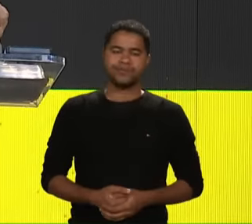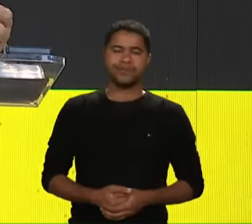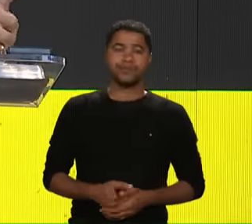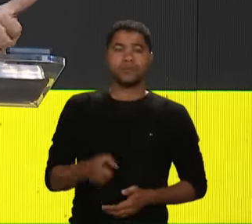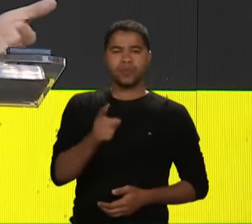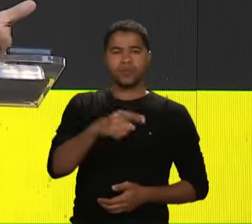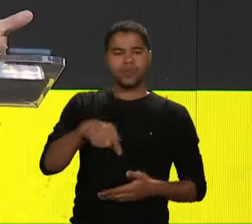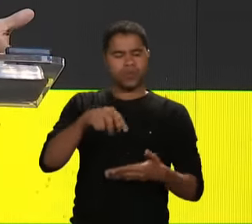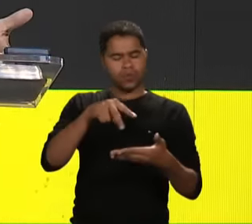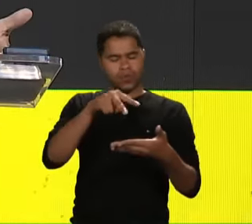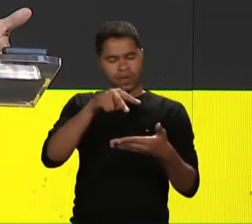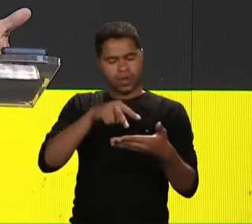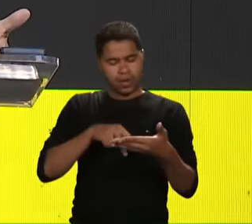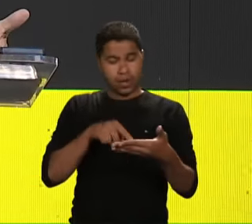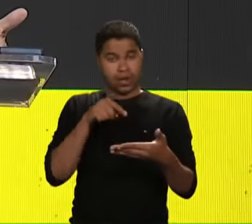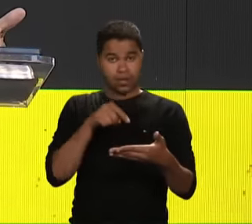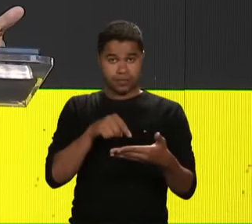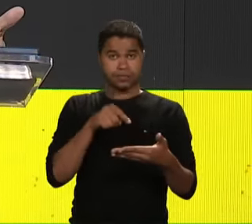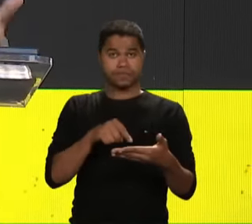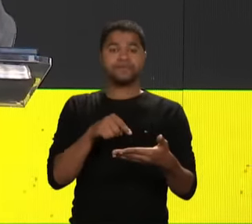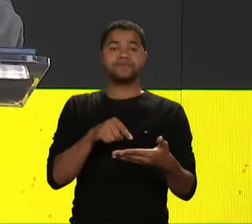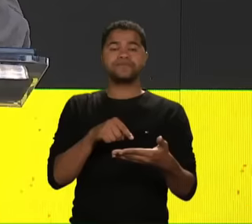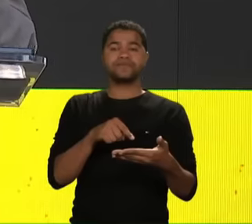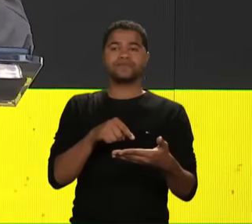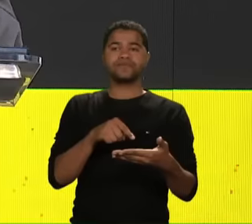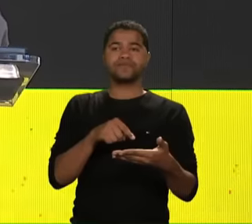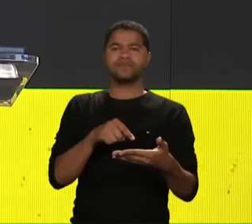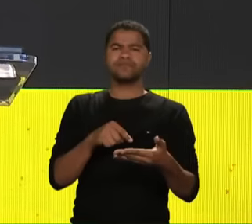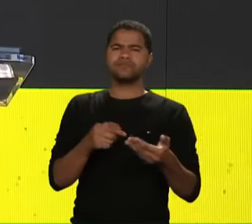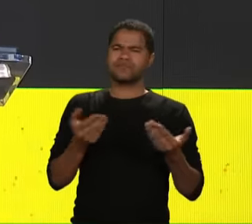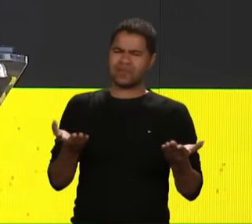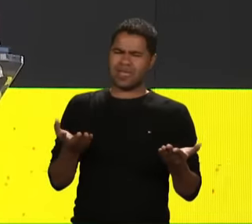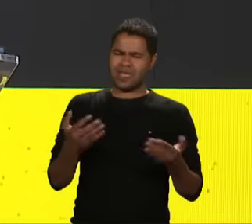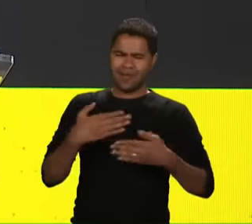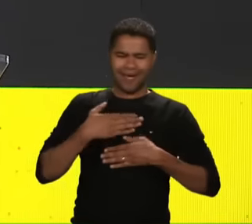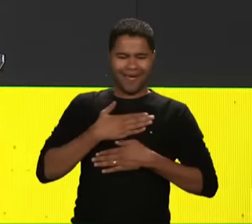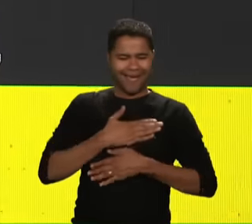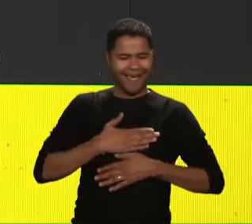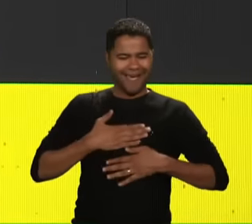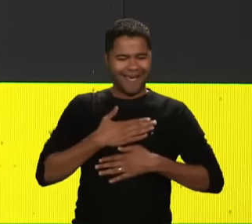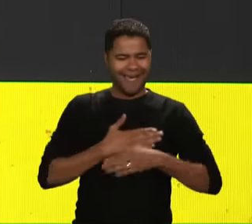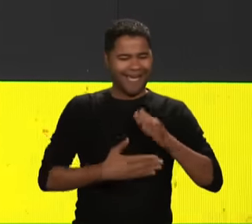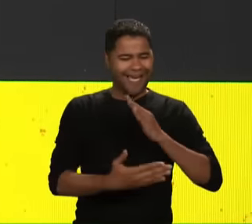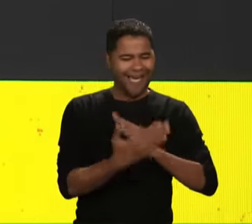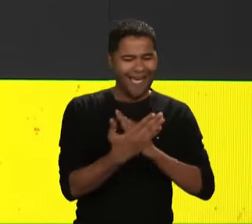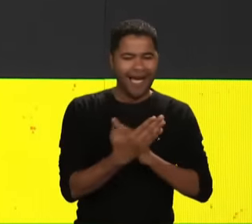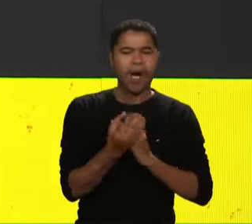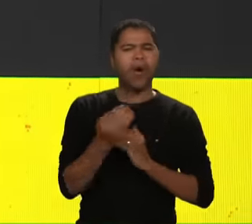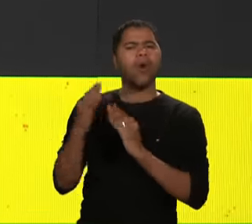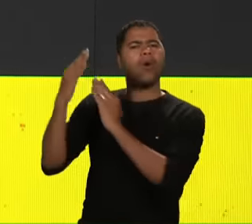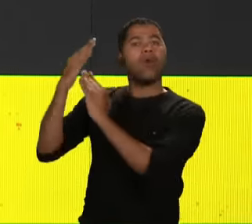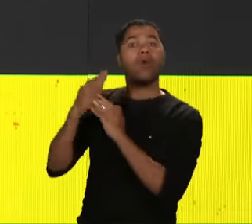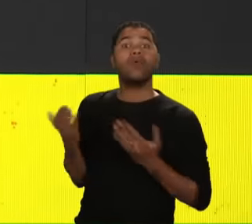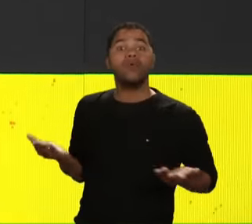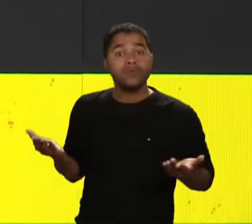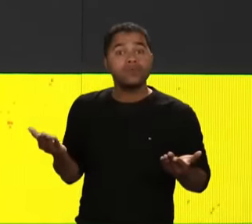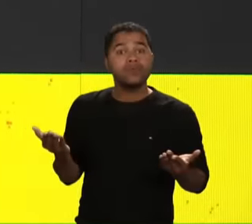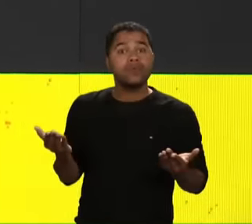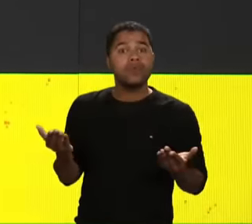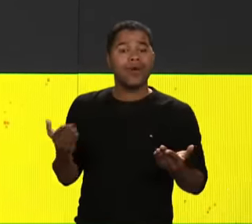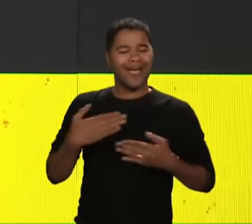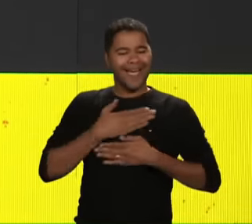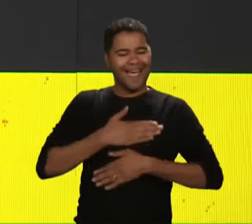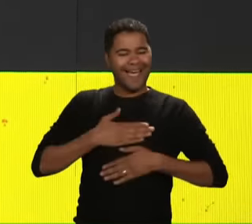você lê o que está escrito aqui, porventura procuro eu agora o favor dos homens ou de Deus, ou procuro